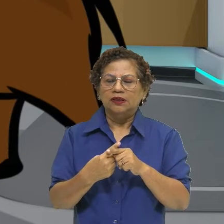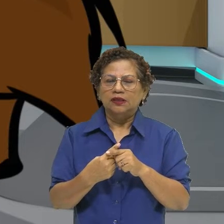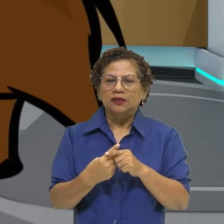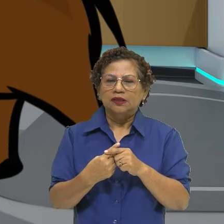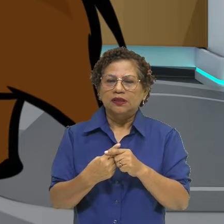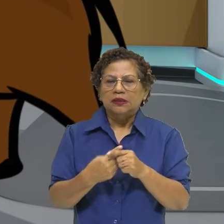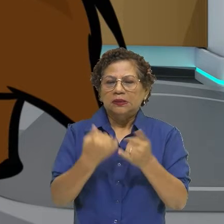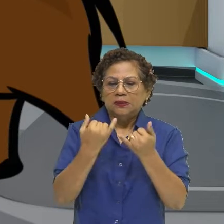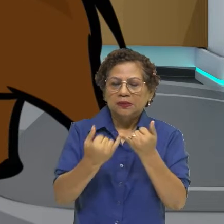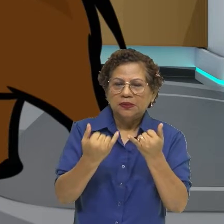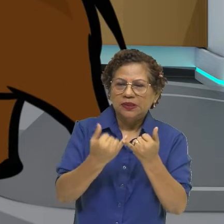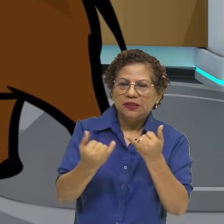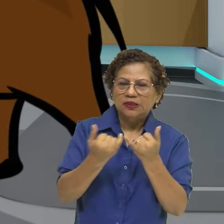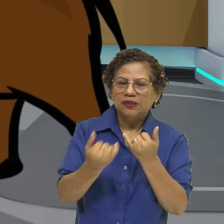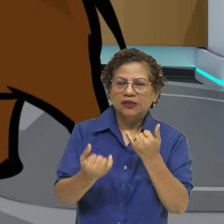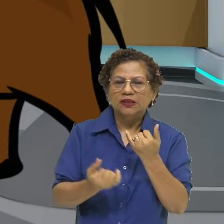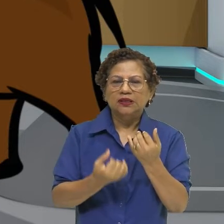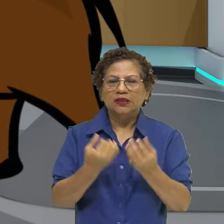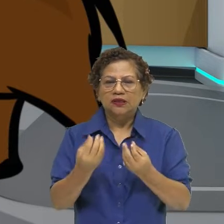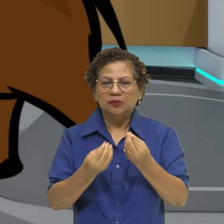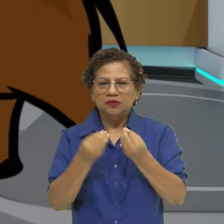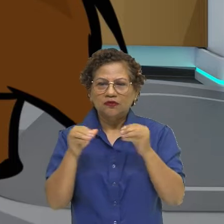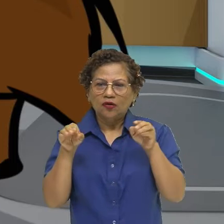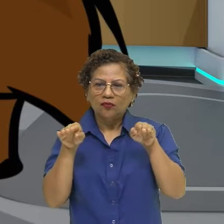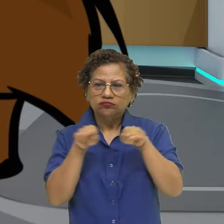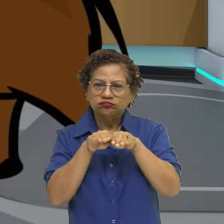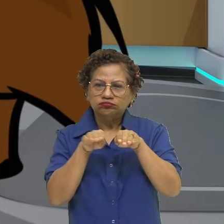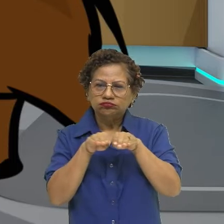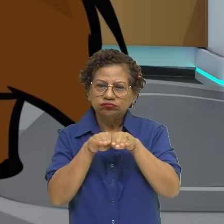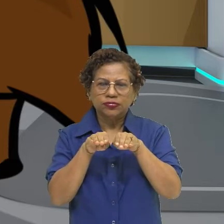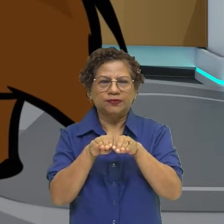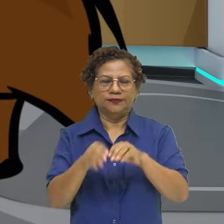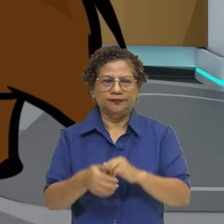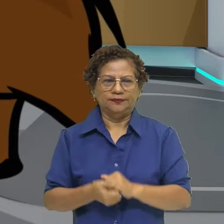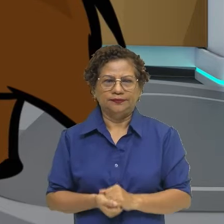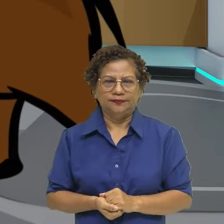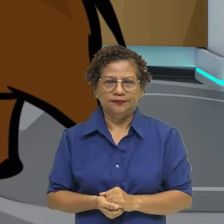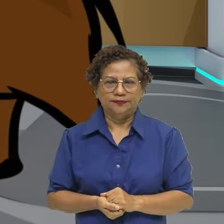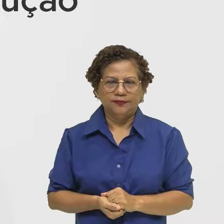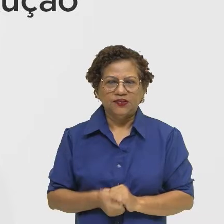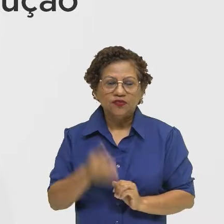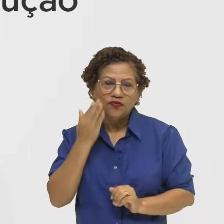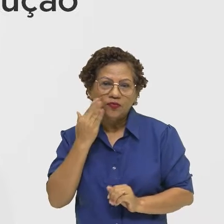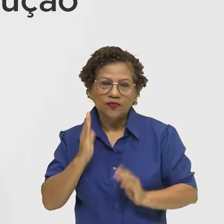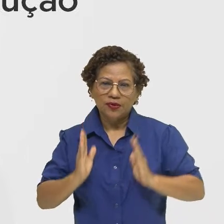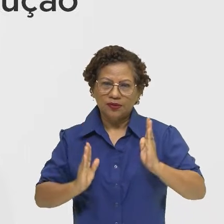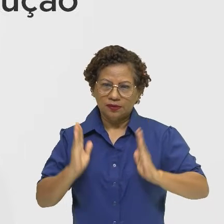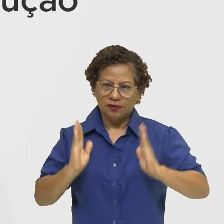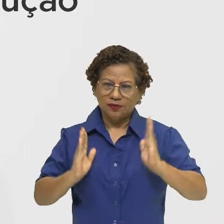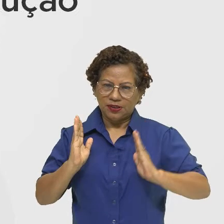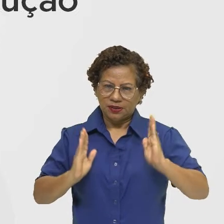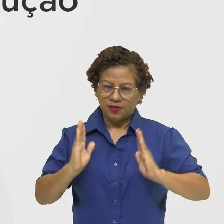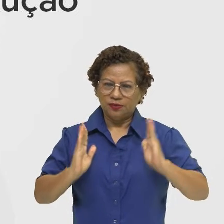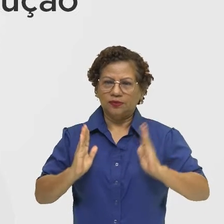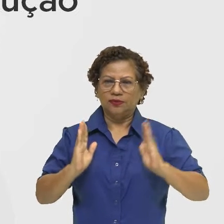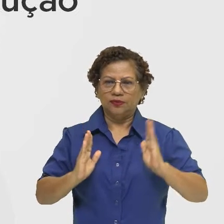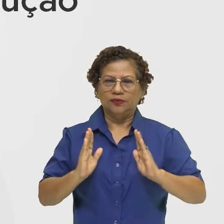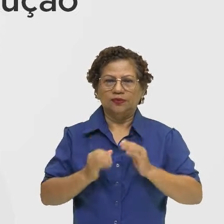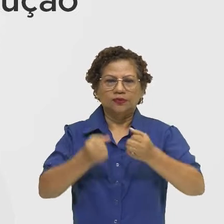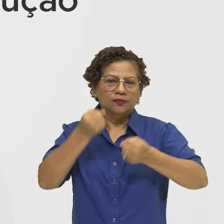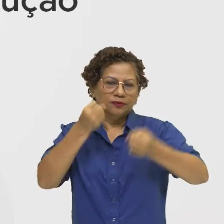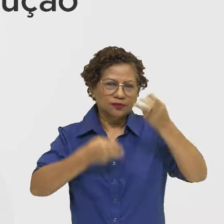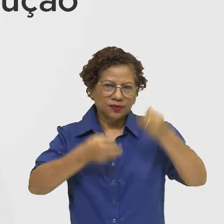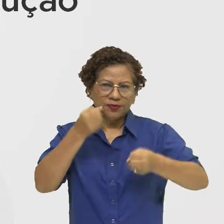da realidade. Então, vamos trazer o conceito desse período? Vamos lá? Então, nesse período diz o